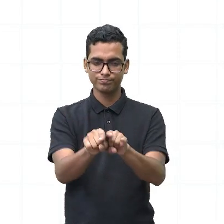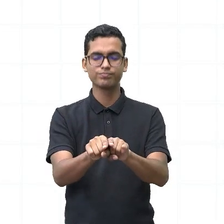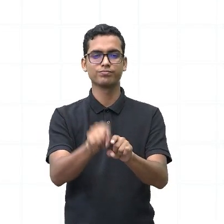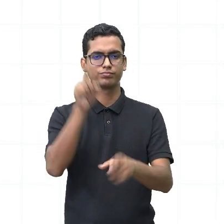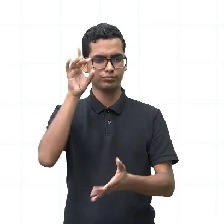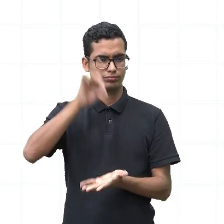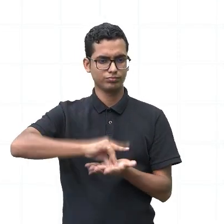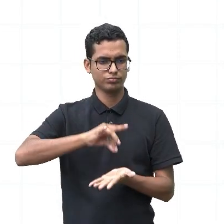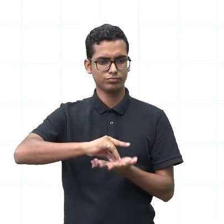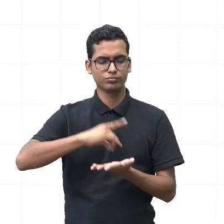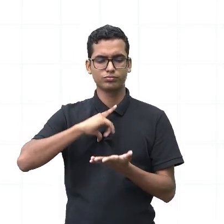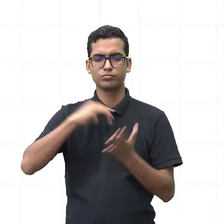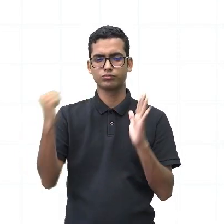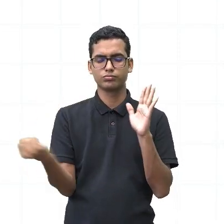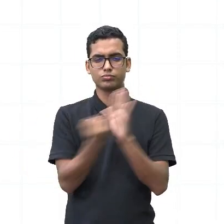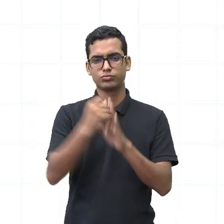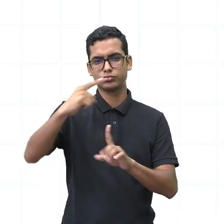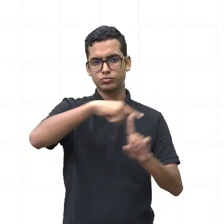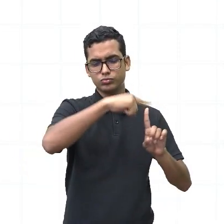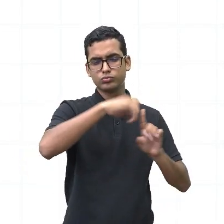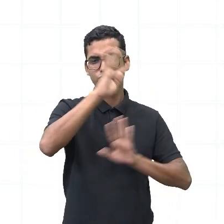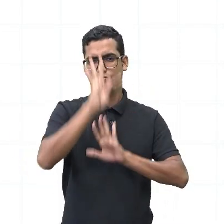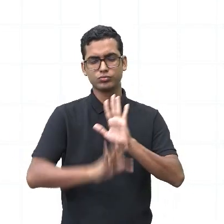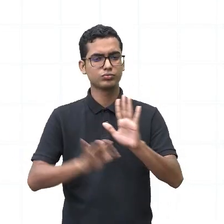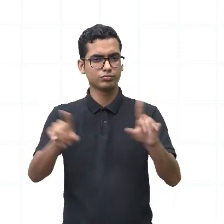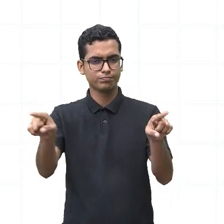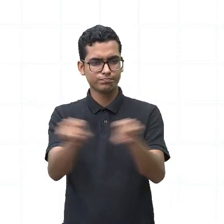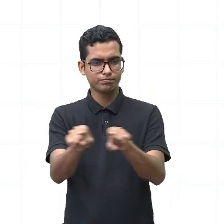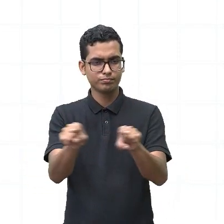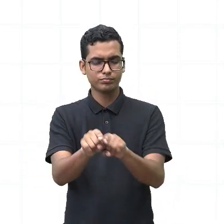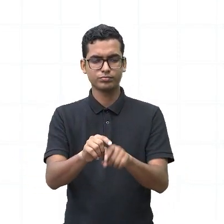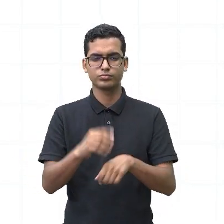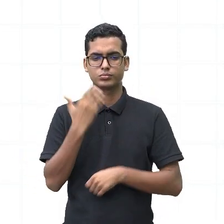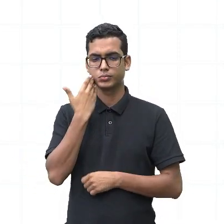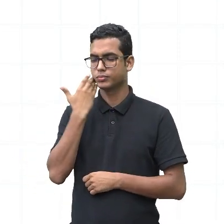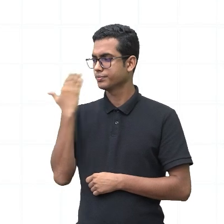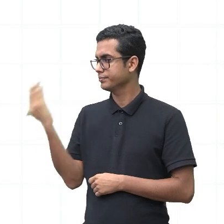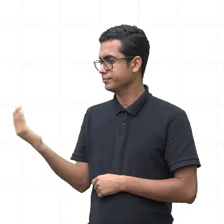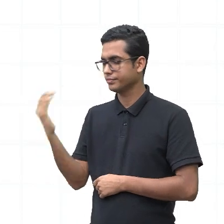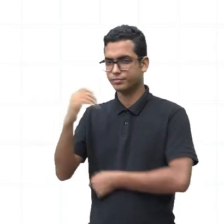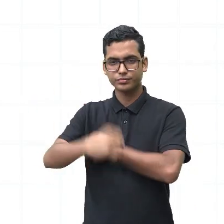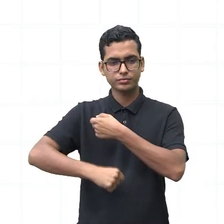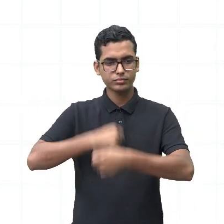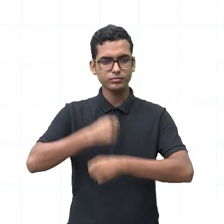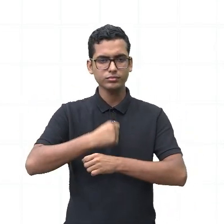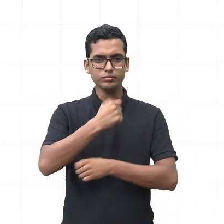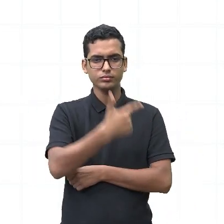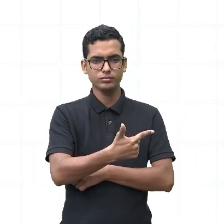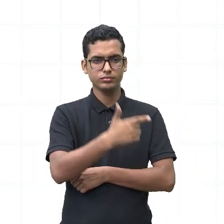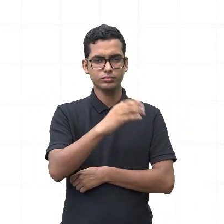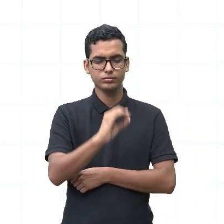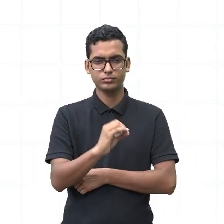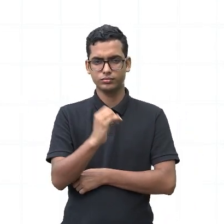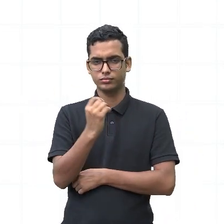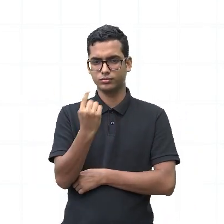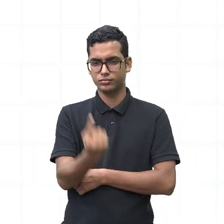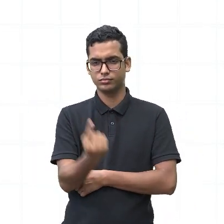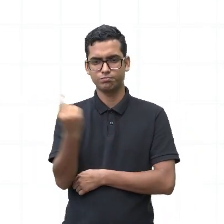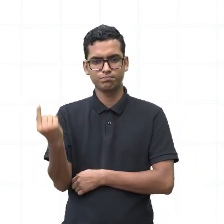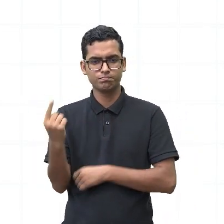né, marcas tipográficas. Aí eu tenho lá embaixo, 2011,